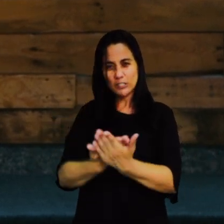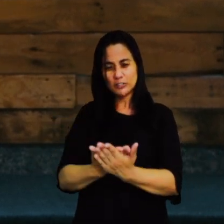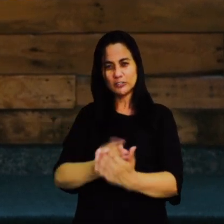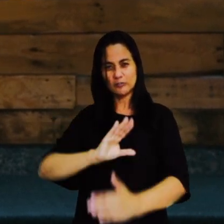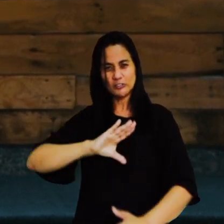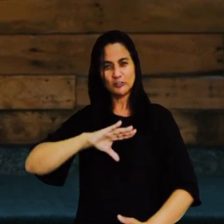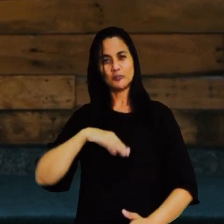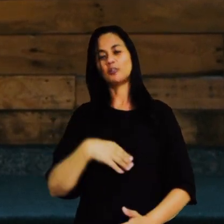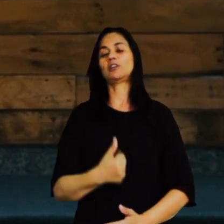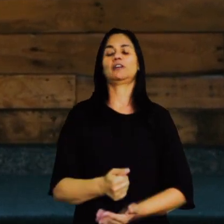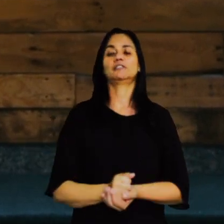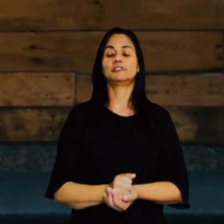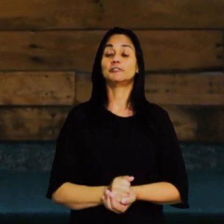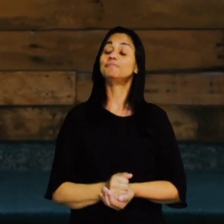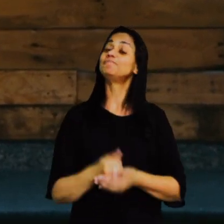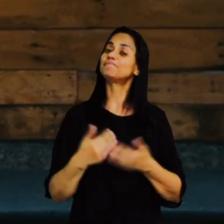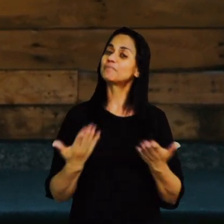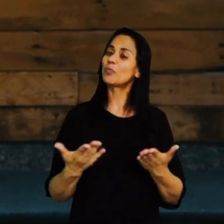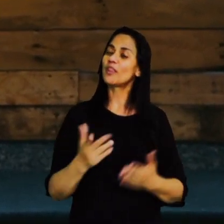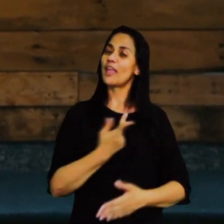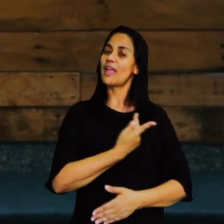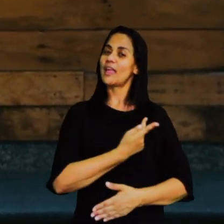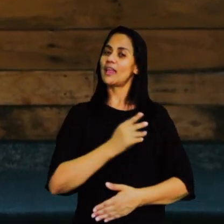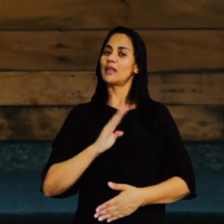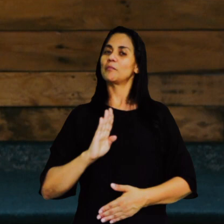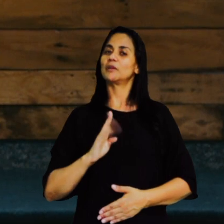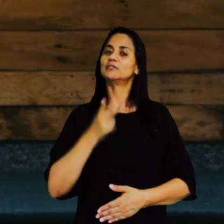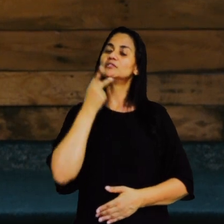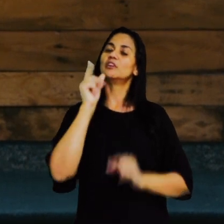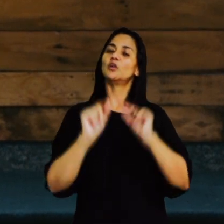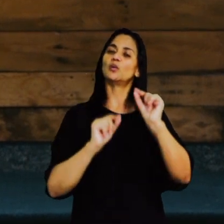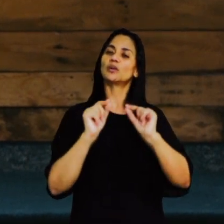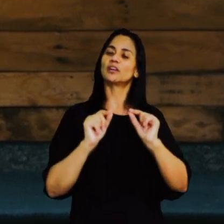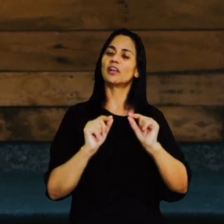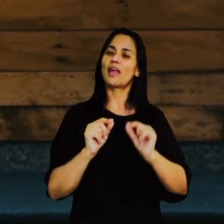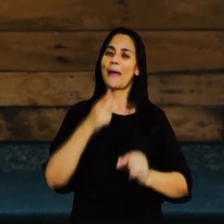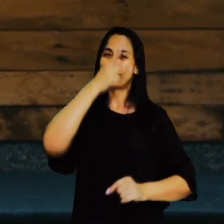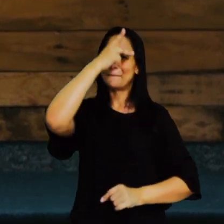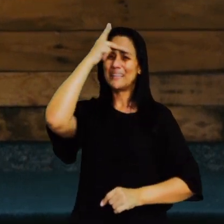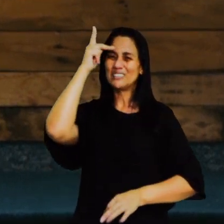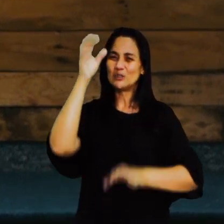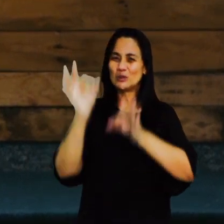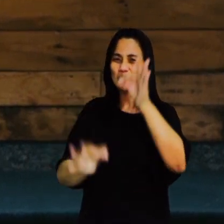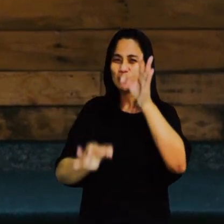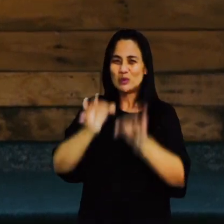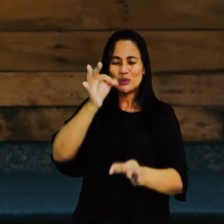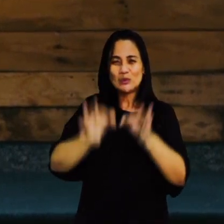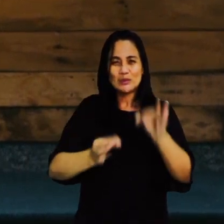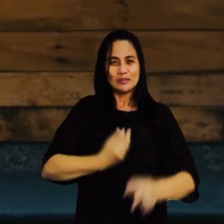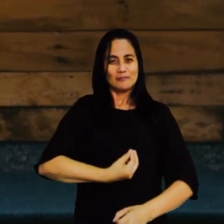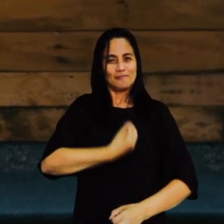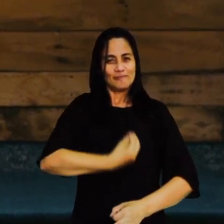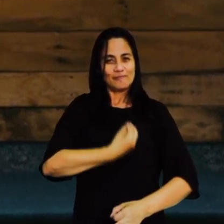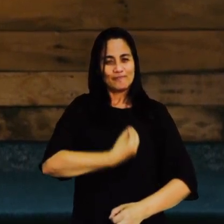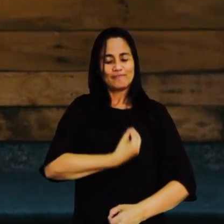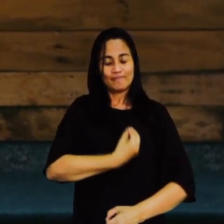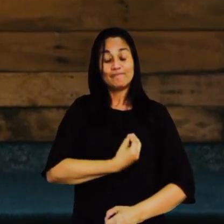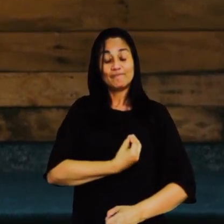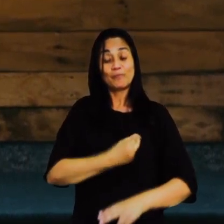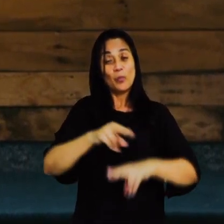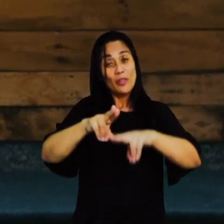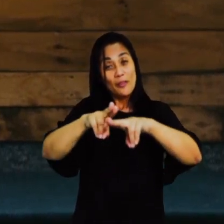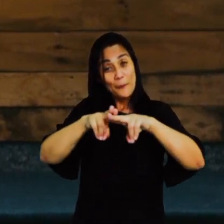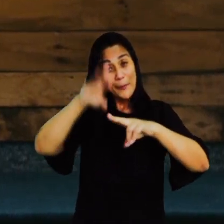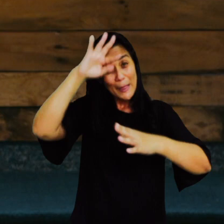E o autor de Hebreus falou: o justo viverá da fé. E ele fala